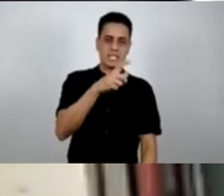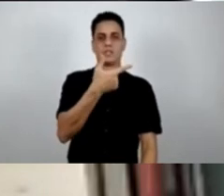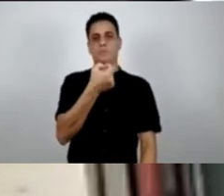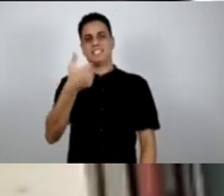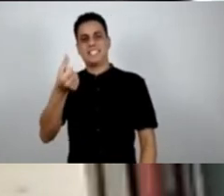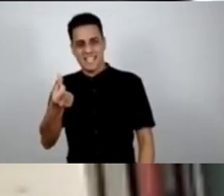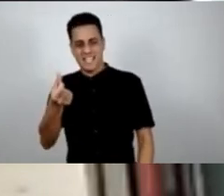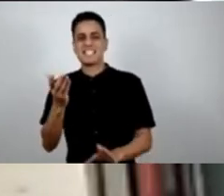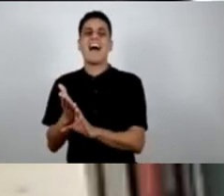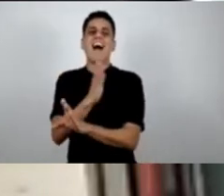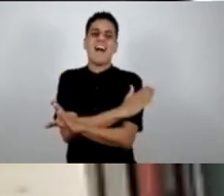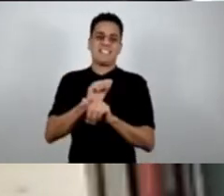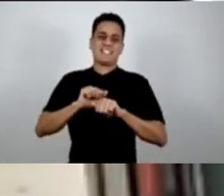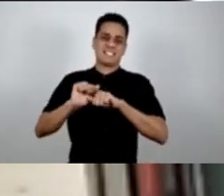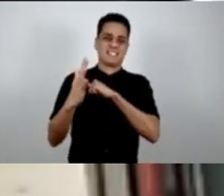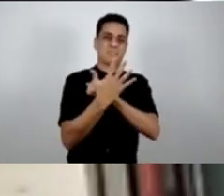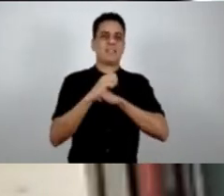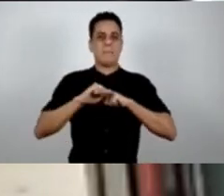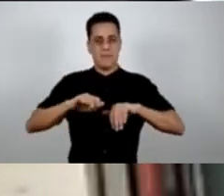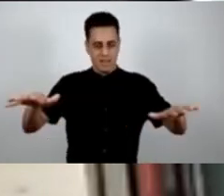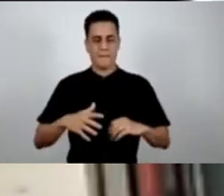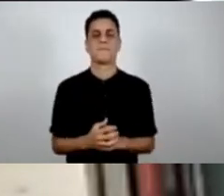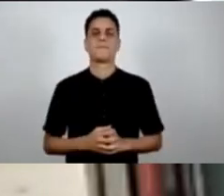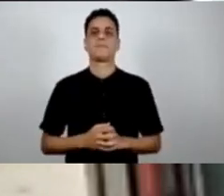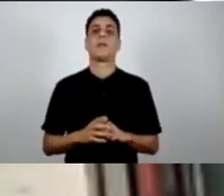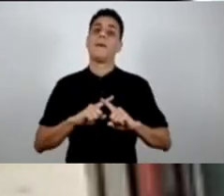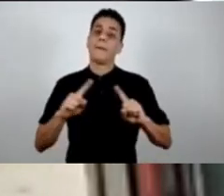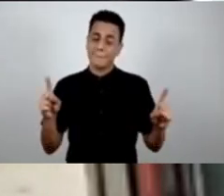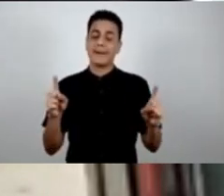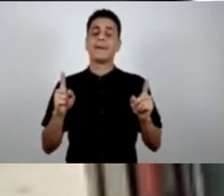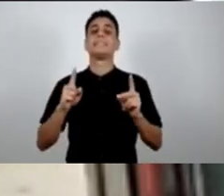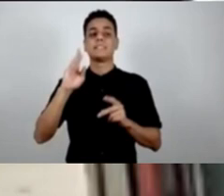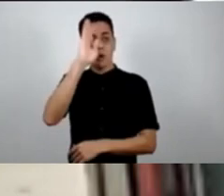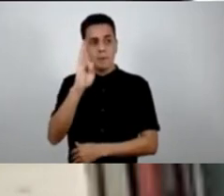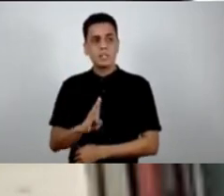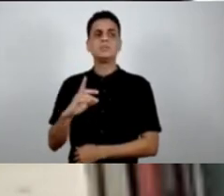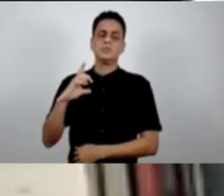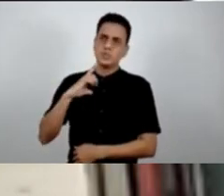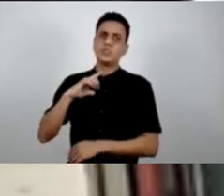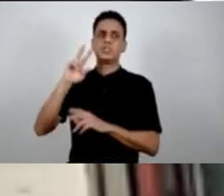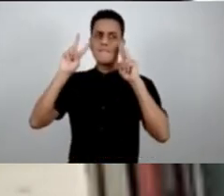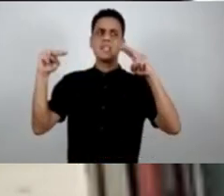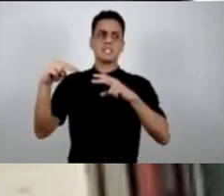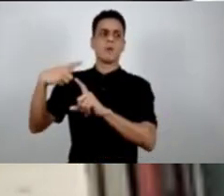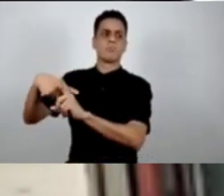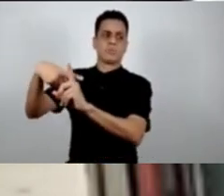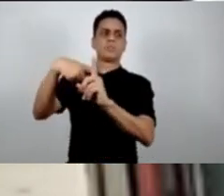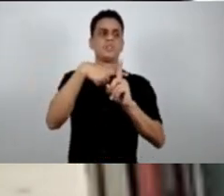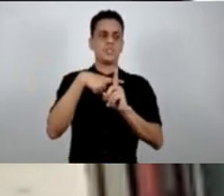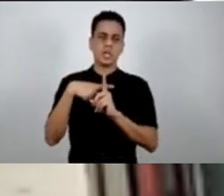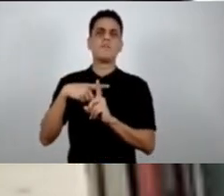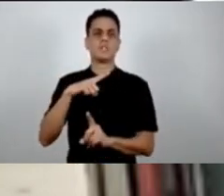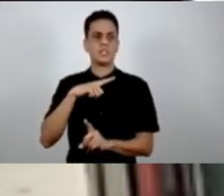pandemia, evidentemente. Mas ainda assim o Brasil possuía uma imagem positiva no exterior, um